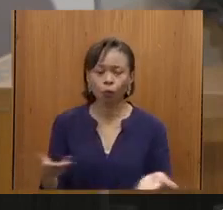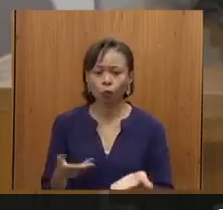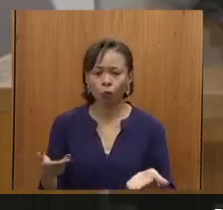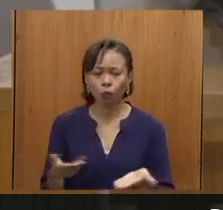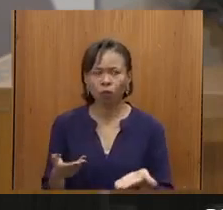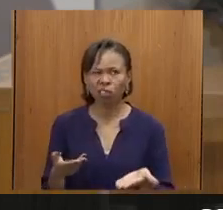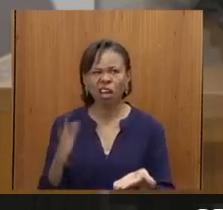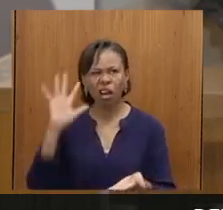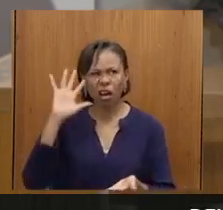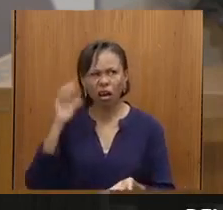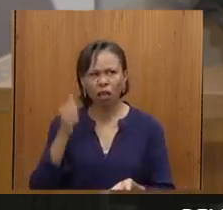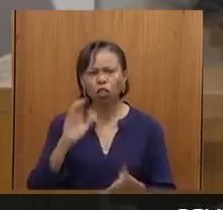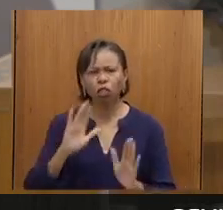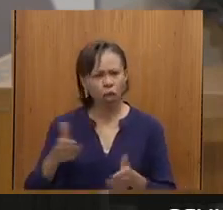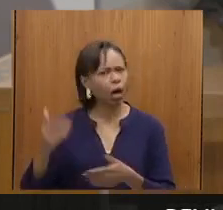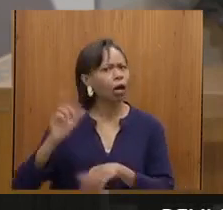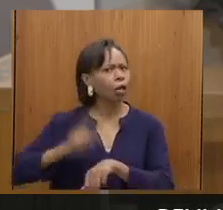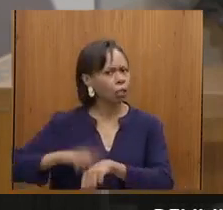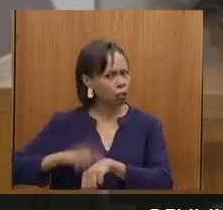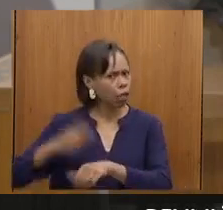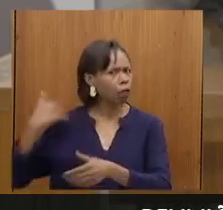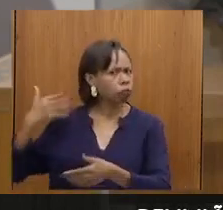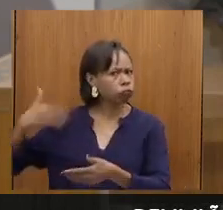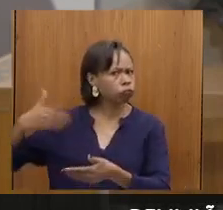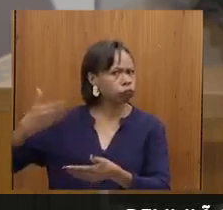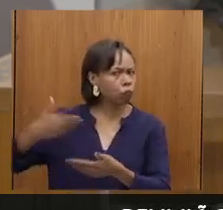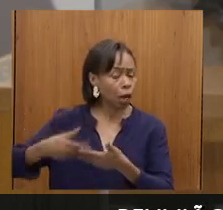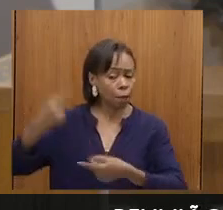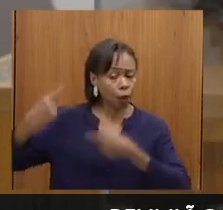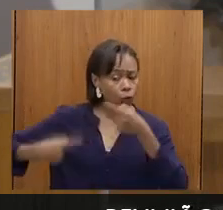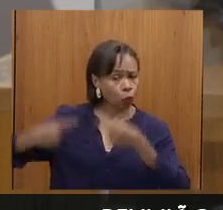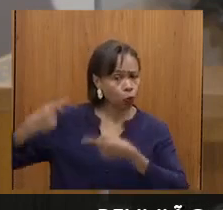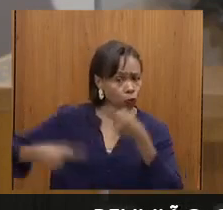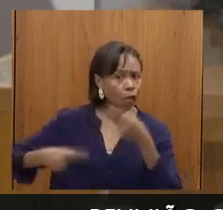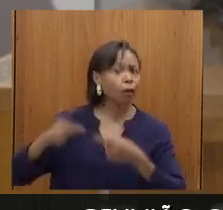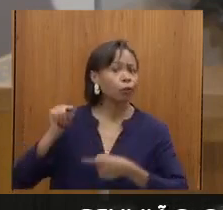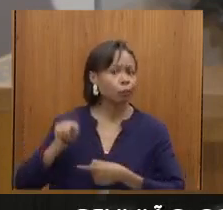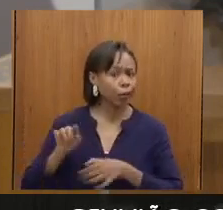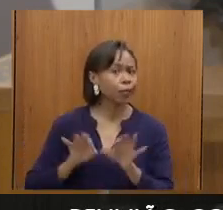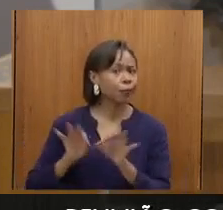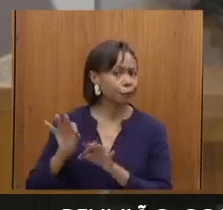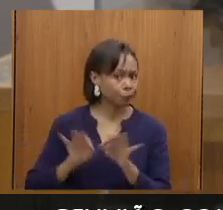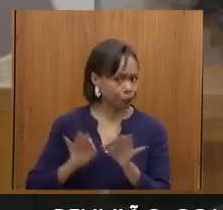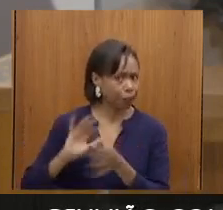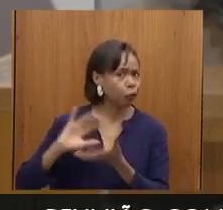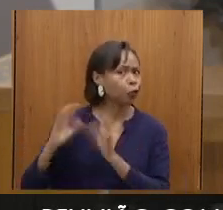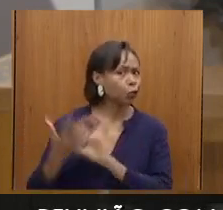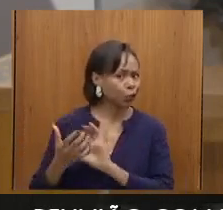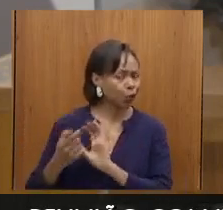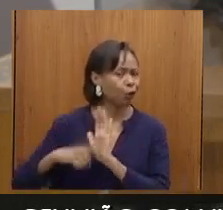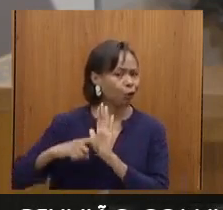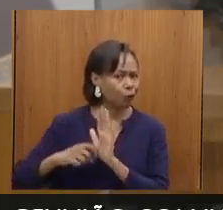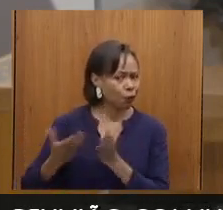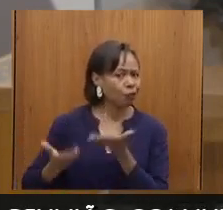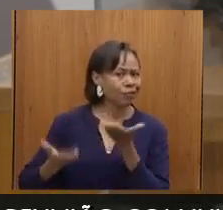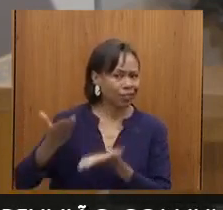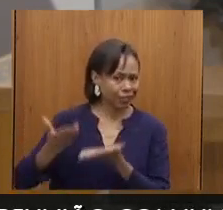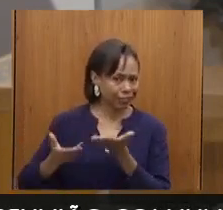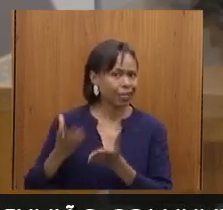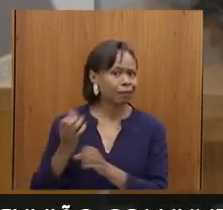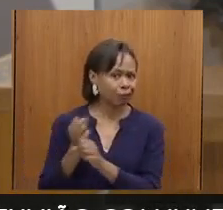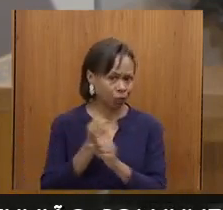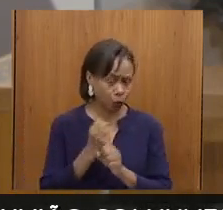acho que nós já tivemos tempo hábil suficiente para a discussão do plano, acho que nós já tivemos tempo hábil suficiente para que